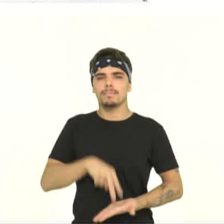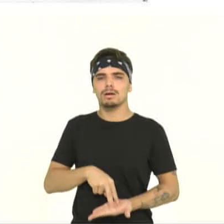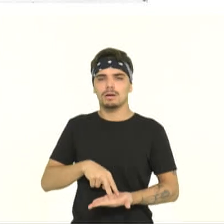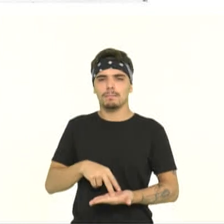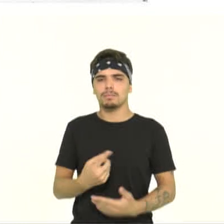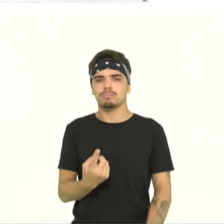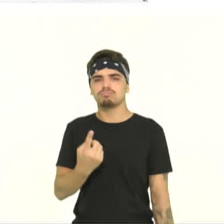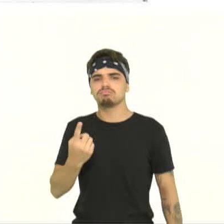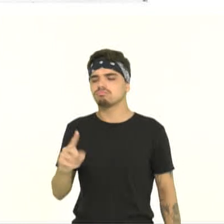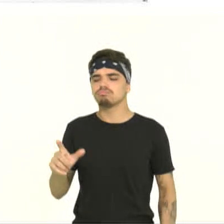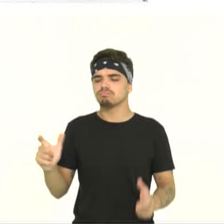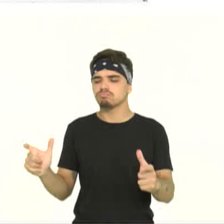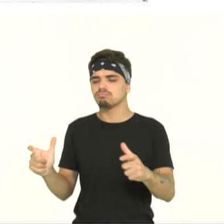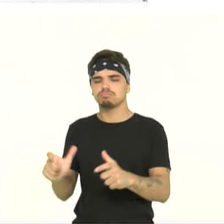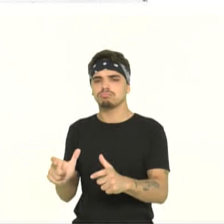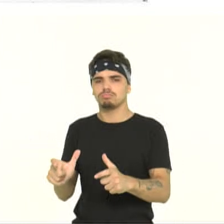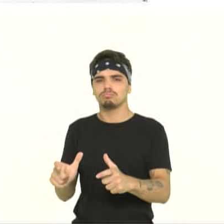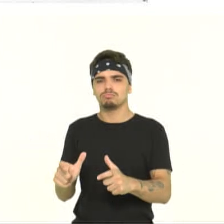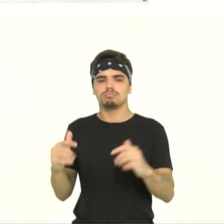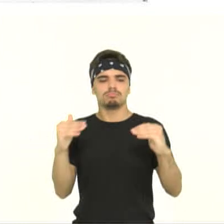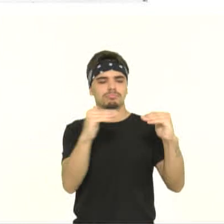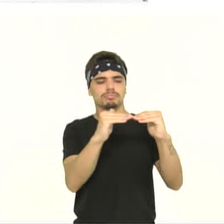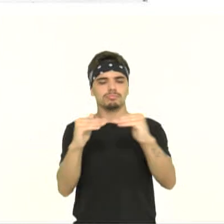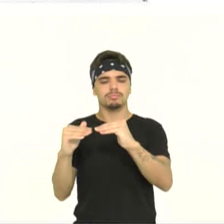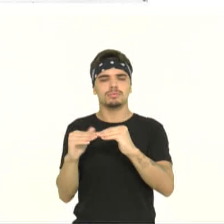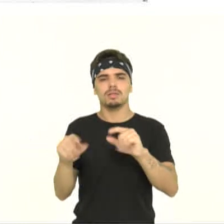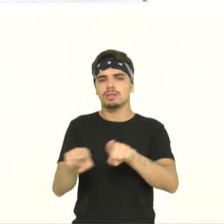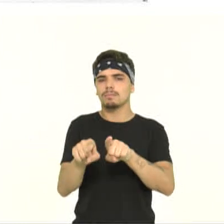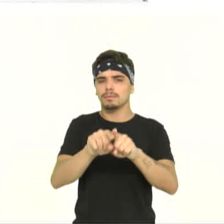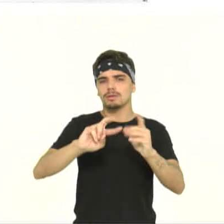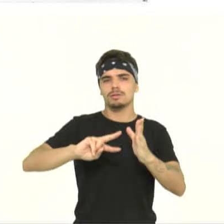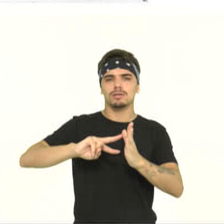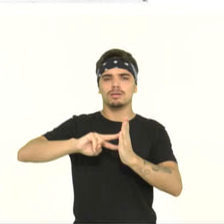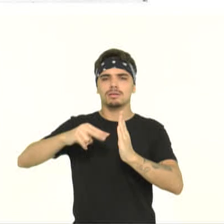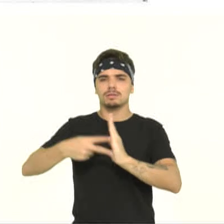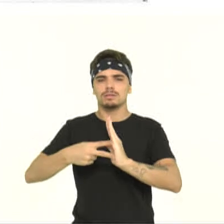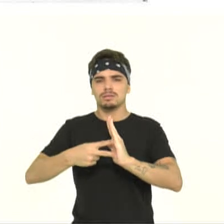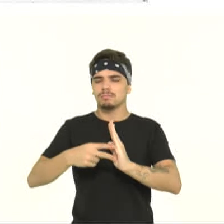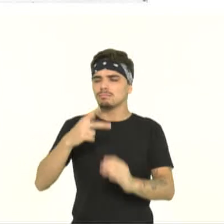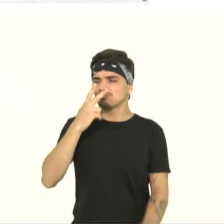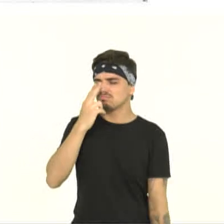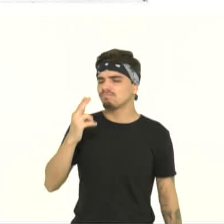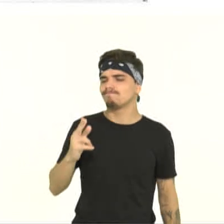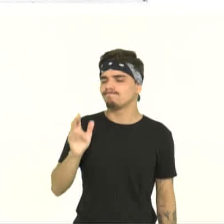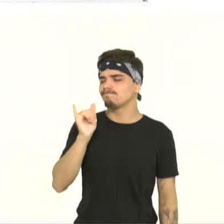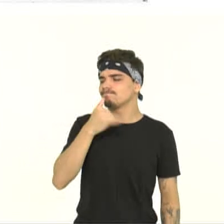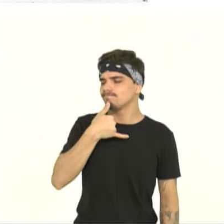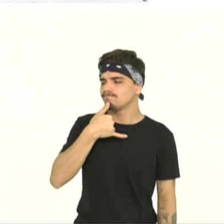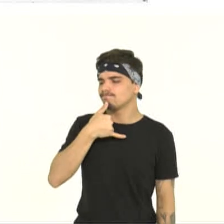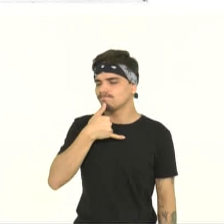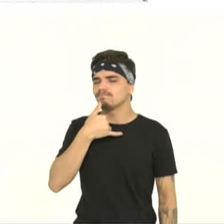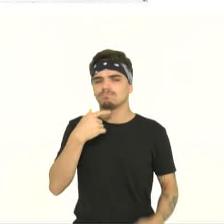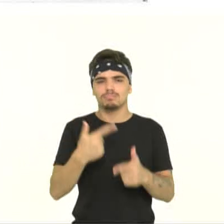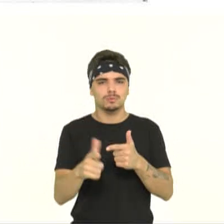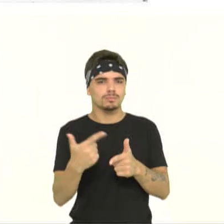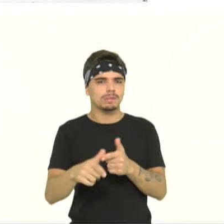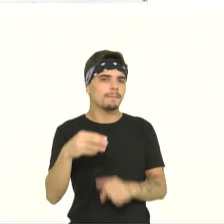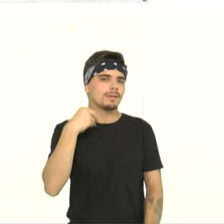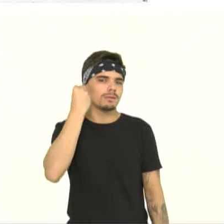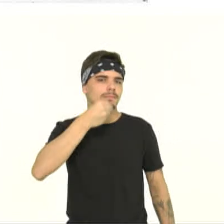unidade coerente e um sentido numa situação de desesperança e caos experimentada